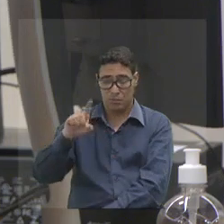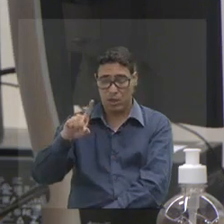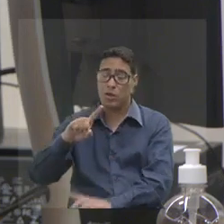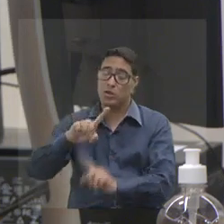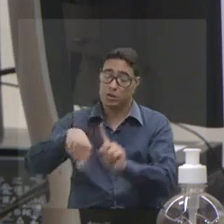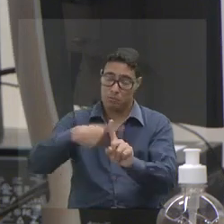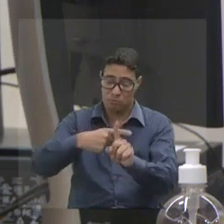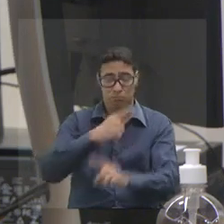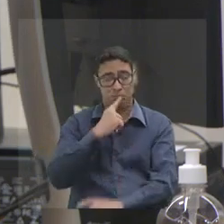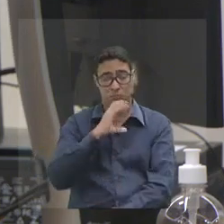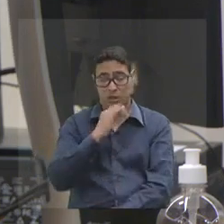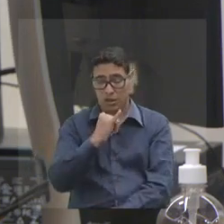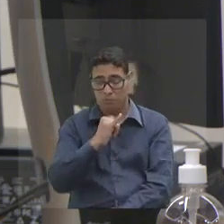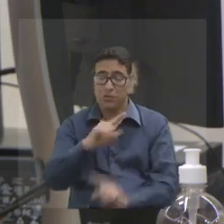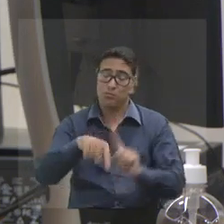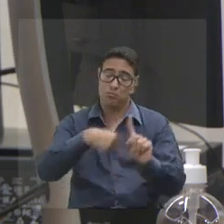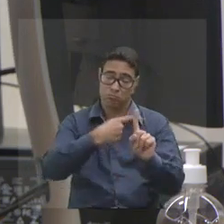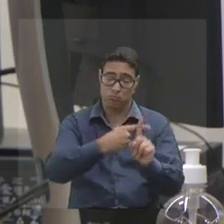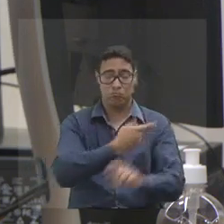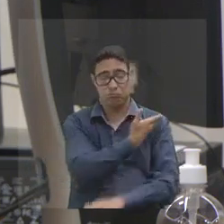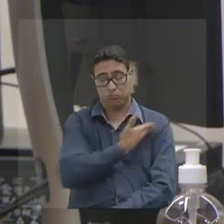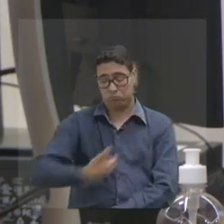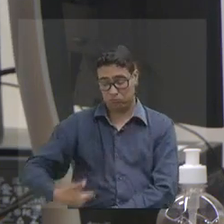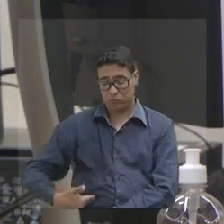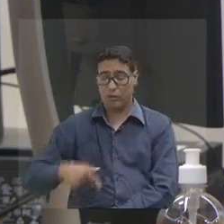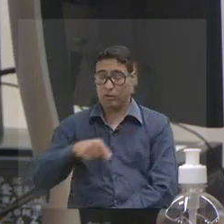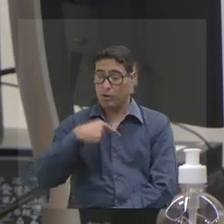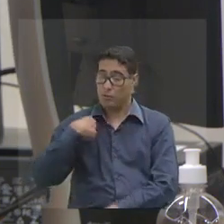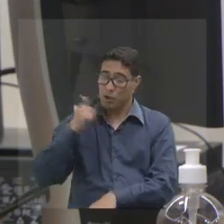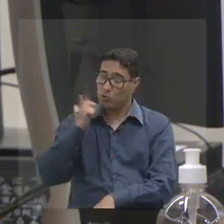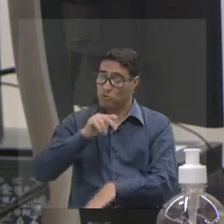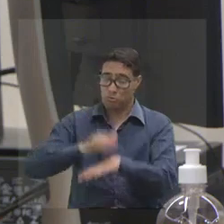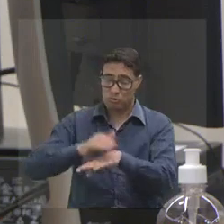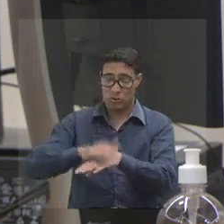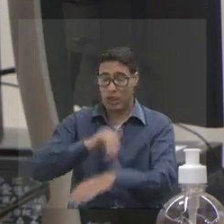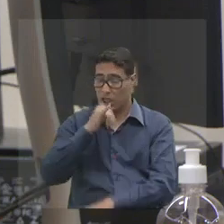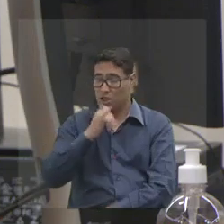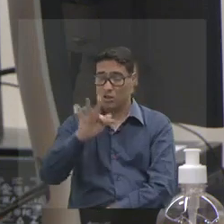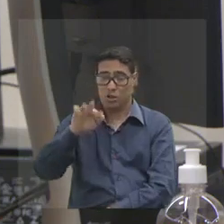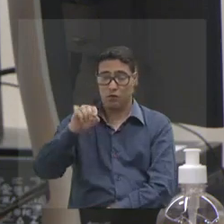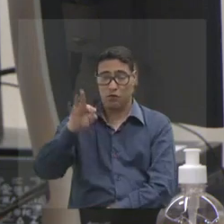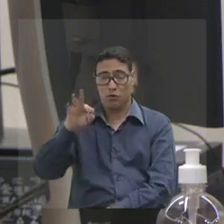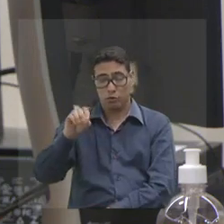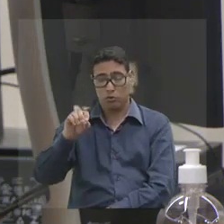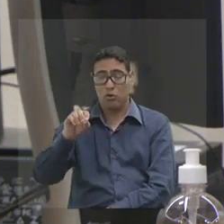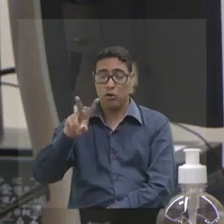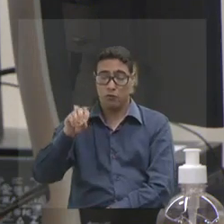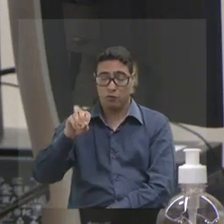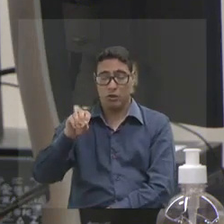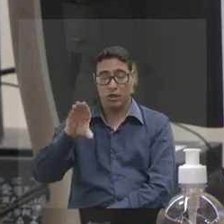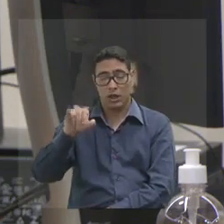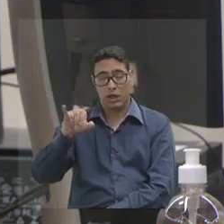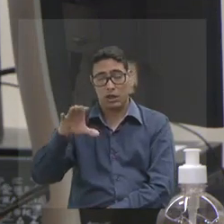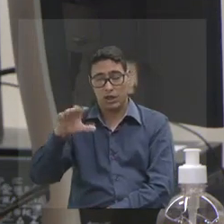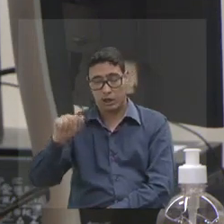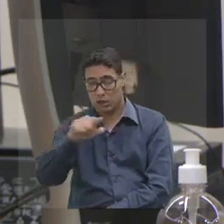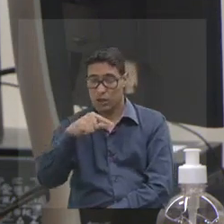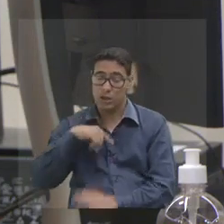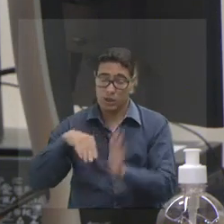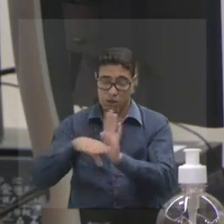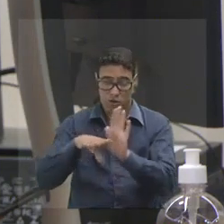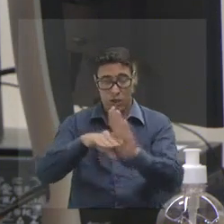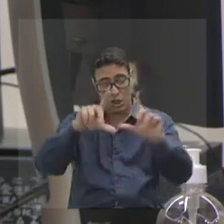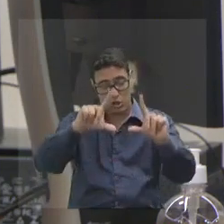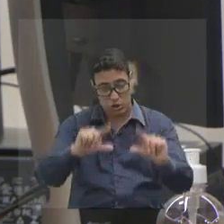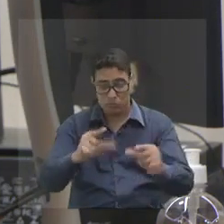junto ao Governador para levarmos a energia fotovoltaica para diminuir o custo daquelas famílias com a energia